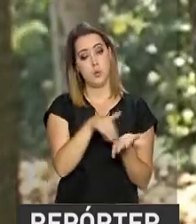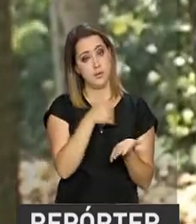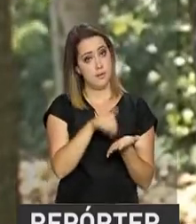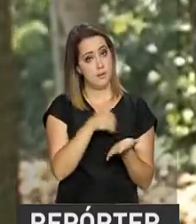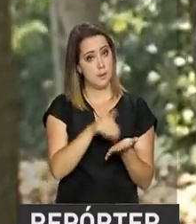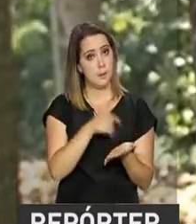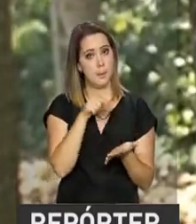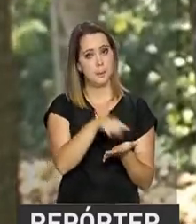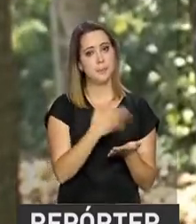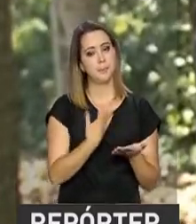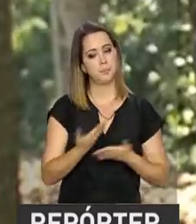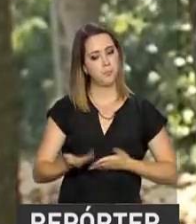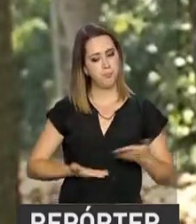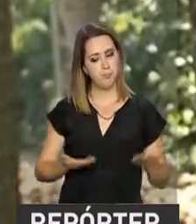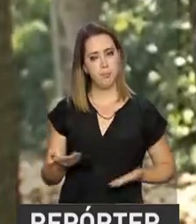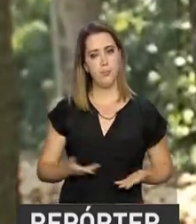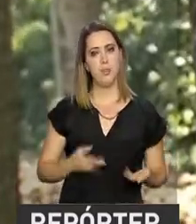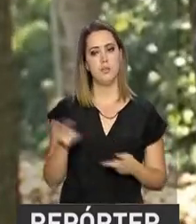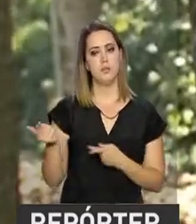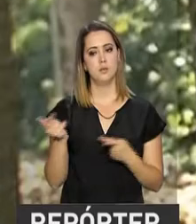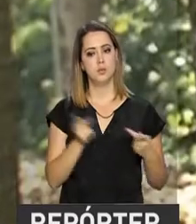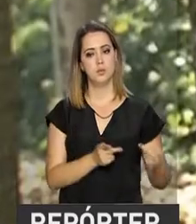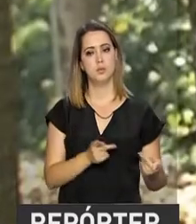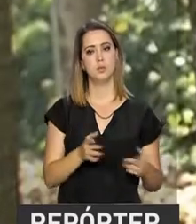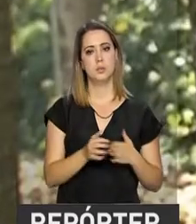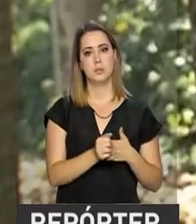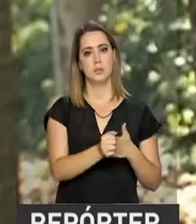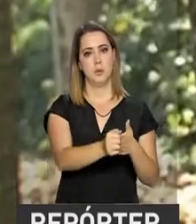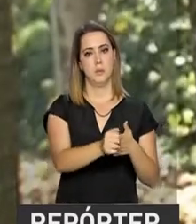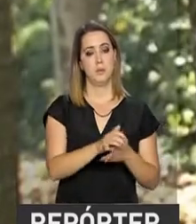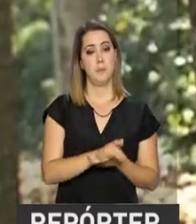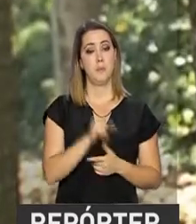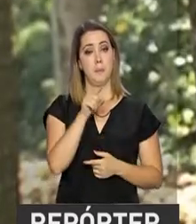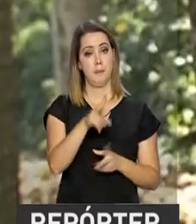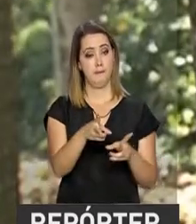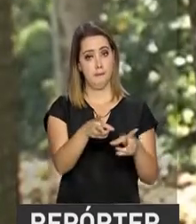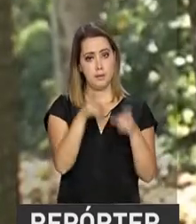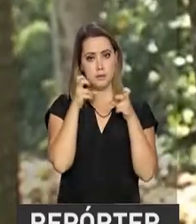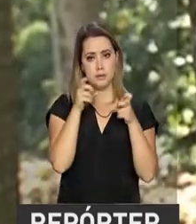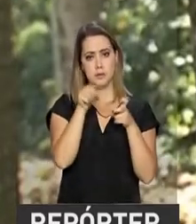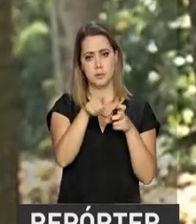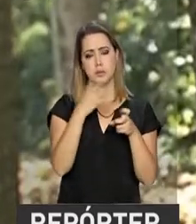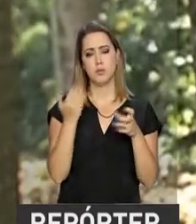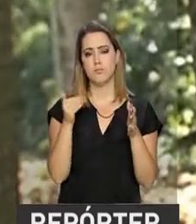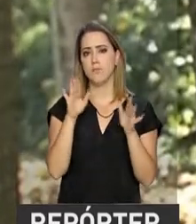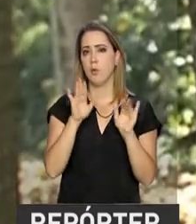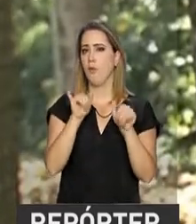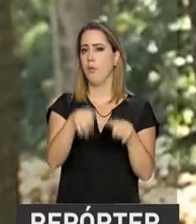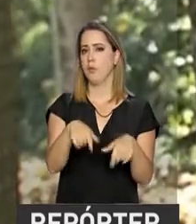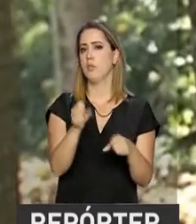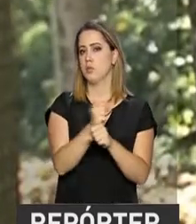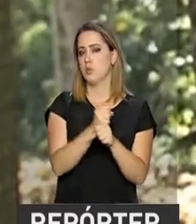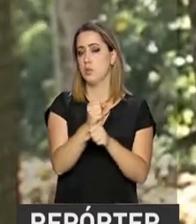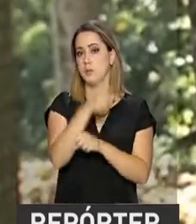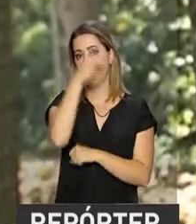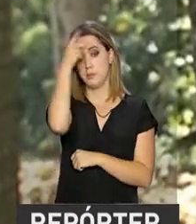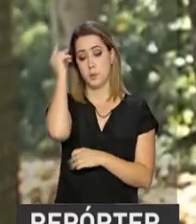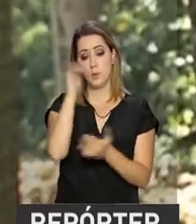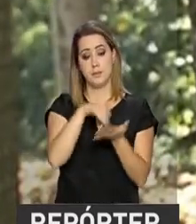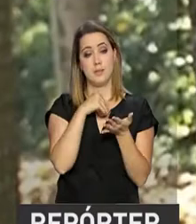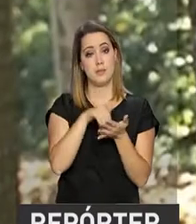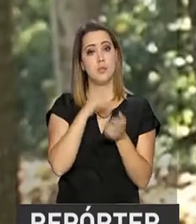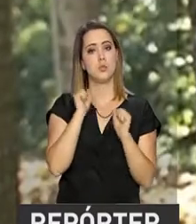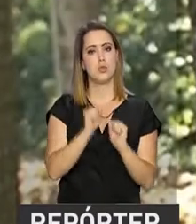para prestar serviços de visitação ao refúgio a expectativa é de que até o final do ano os interessados cadastrados